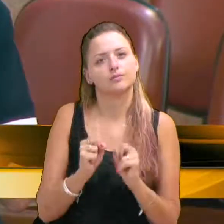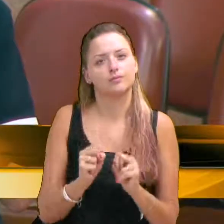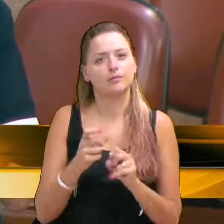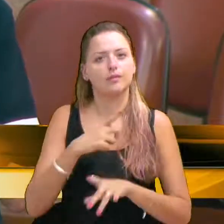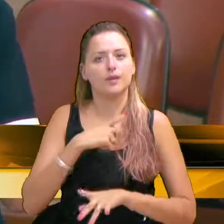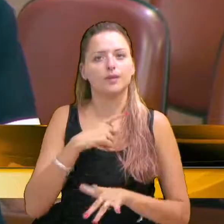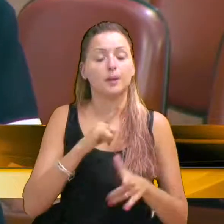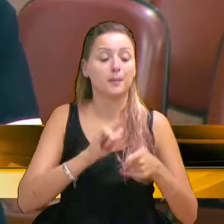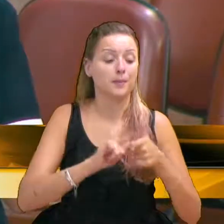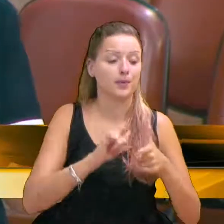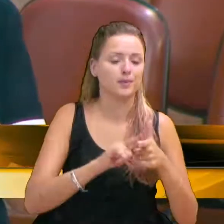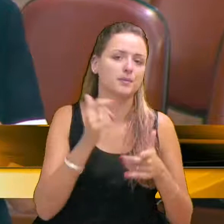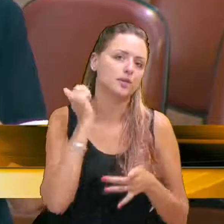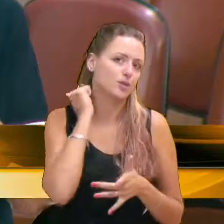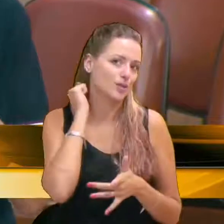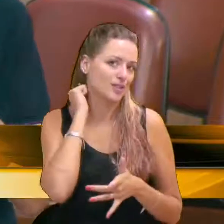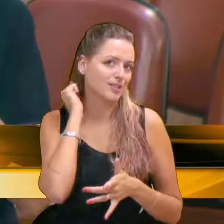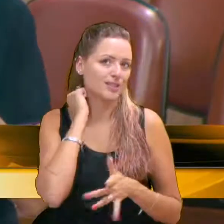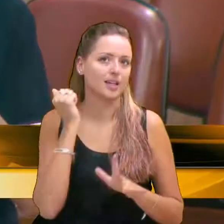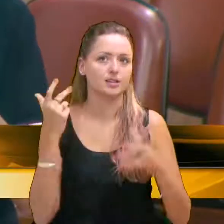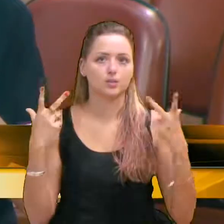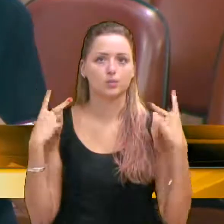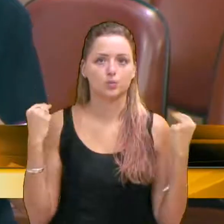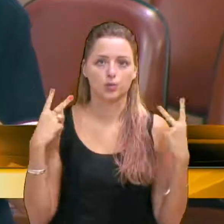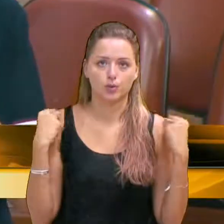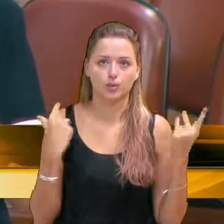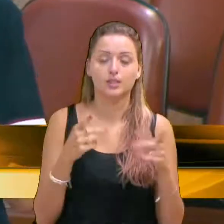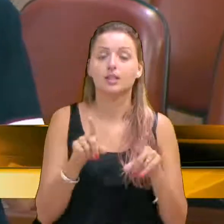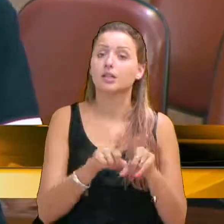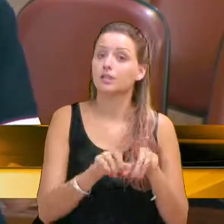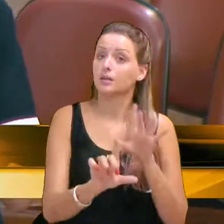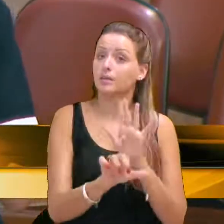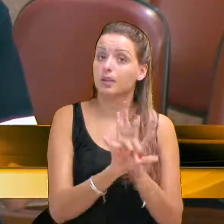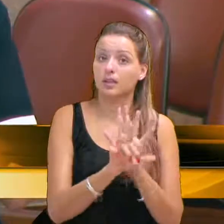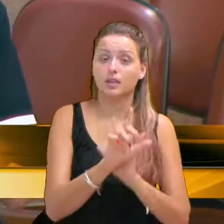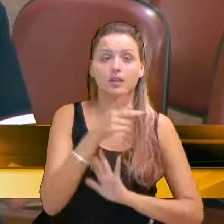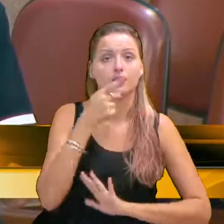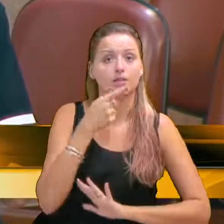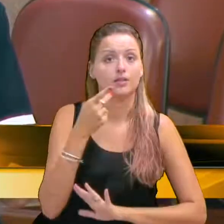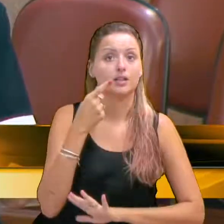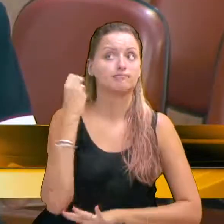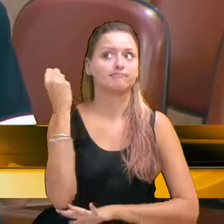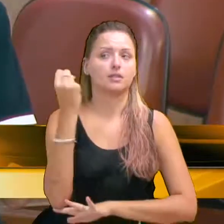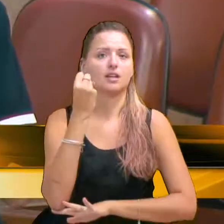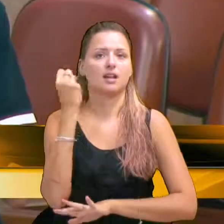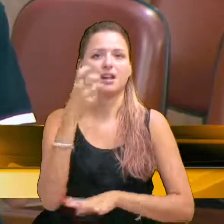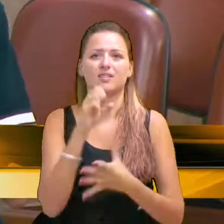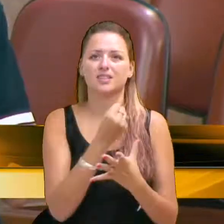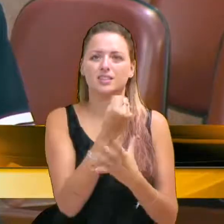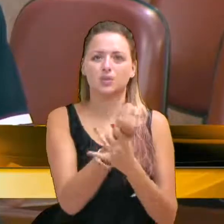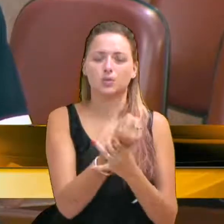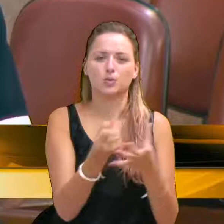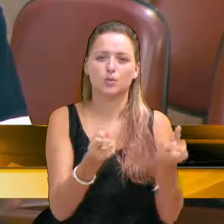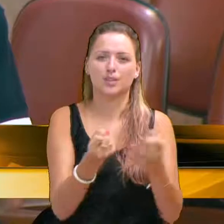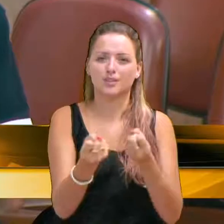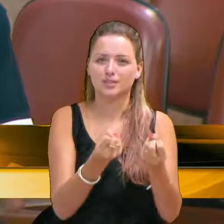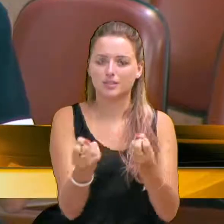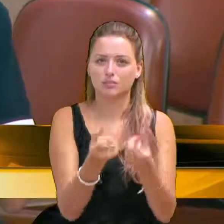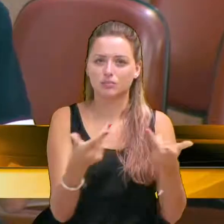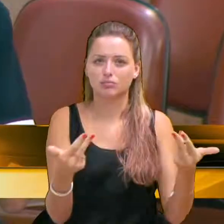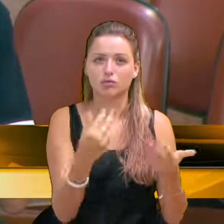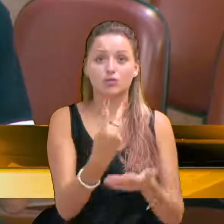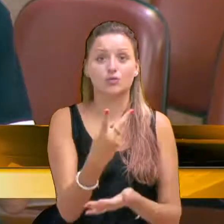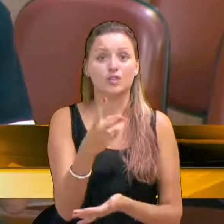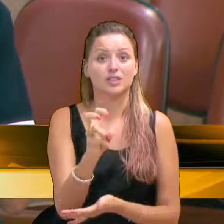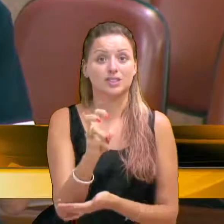desencadear situações de estresse no condutor. Além disso, se constitui uma grave ameaça à segurança no trânsito dos 25 milhões